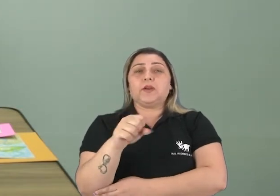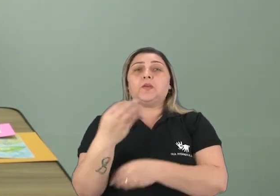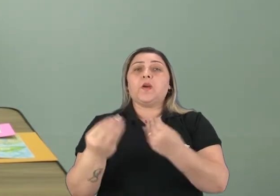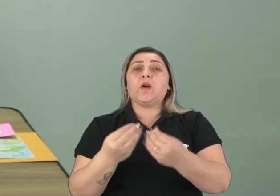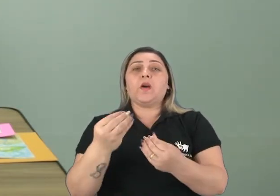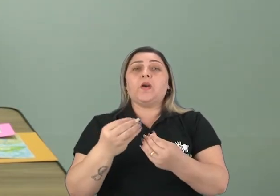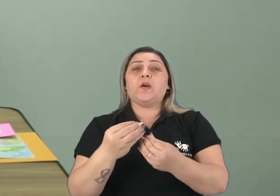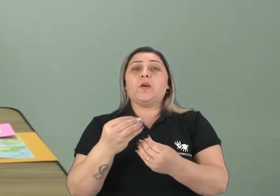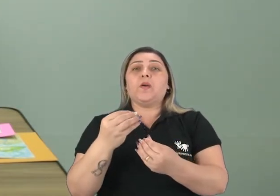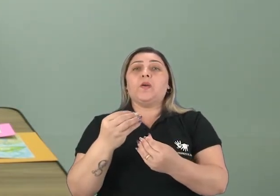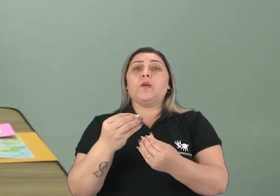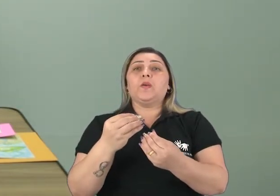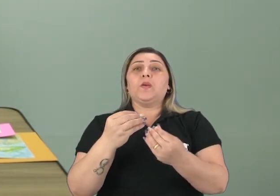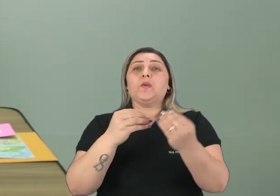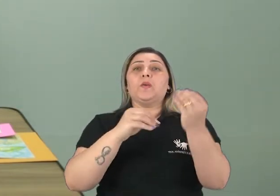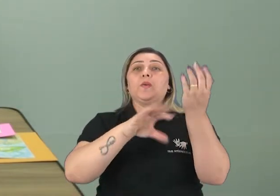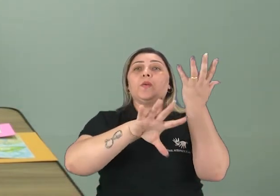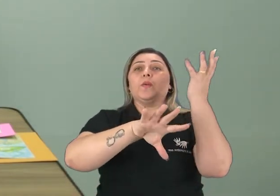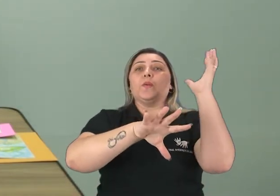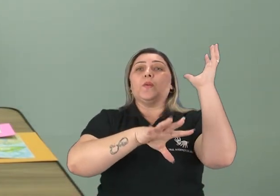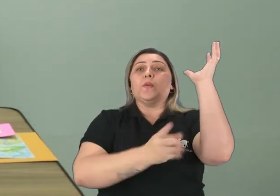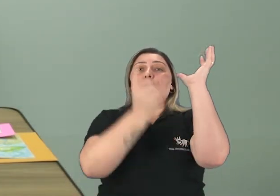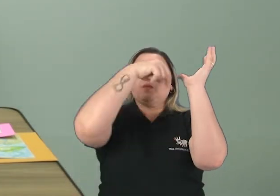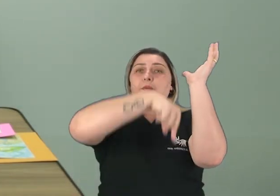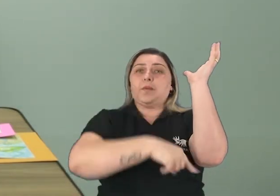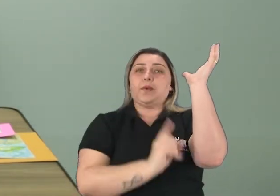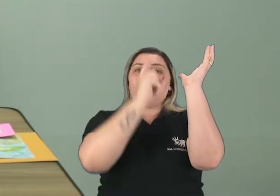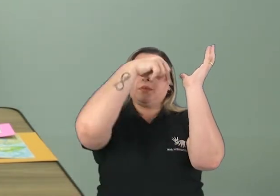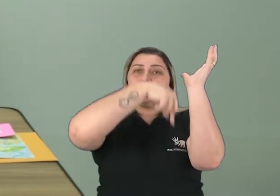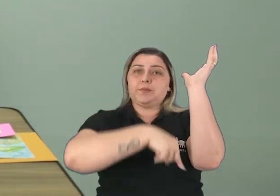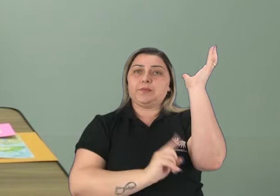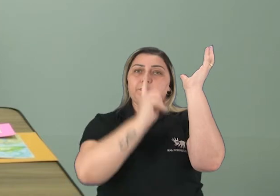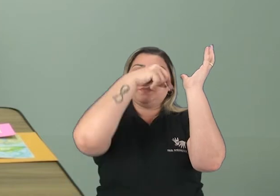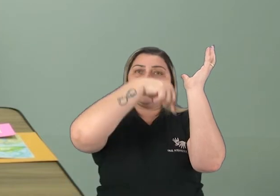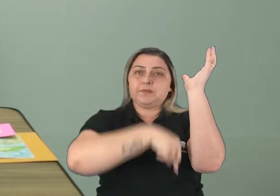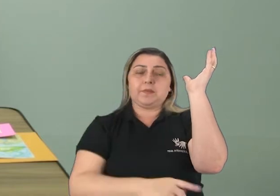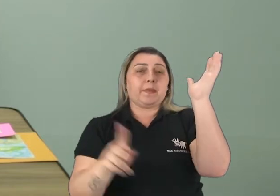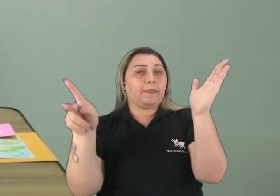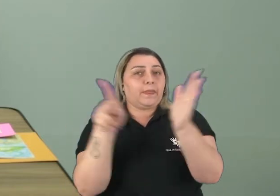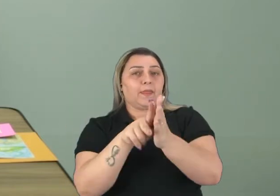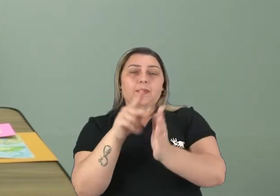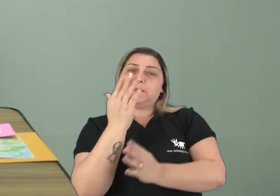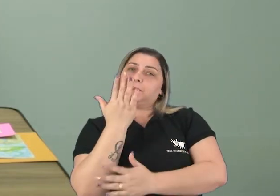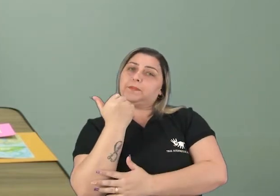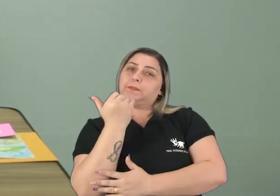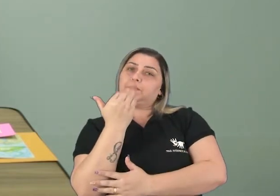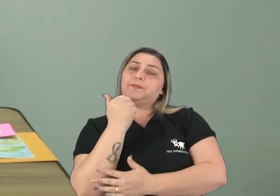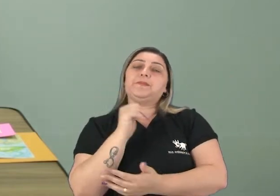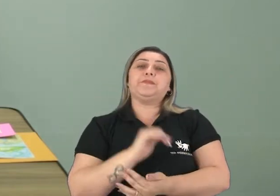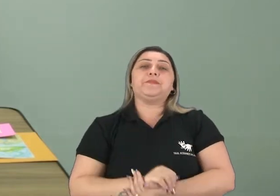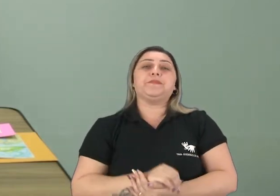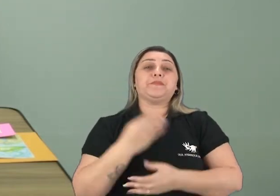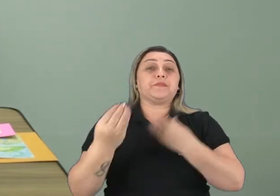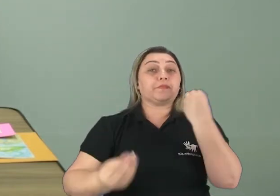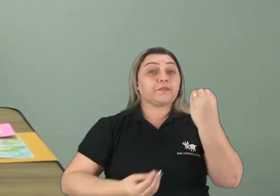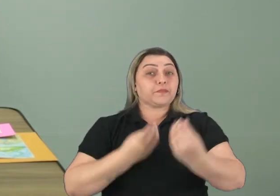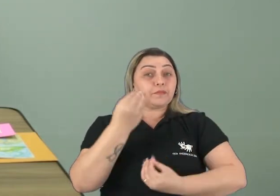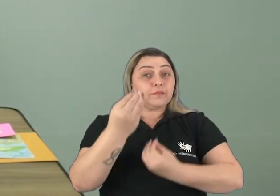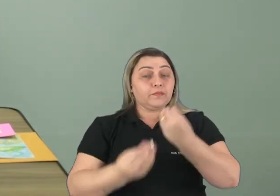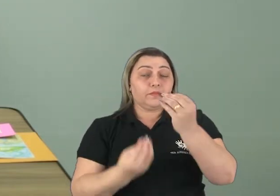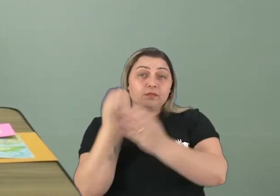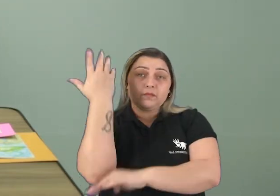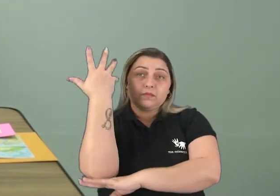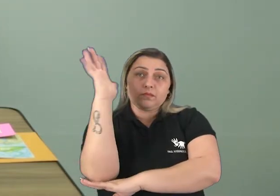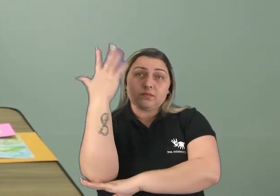da fotossíntese, ou seja, ela produz o seu próprio alimento. E como a planta produz o